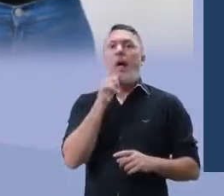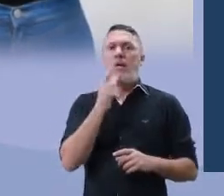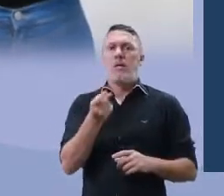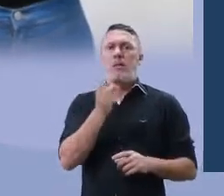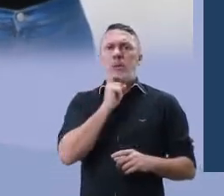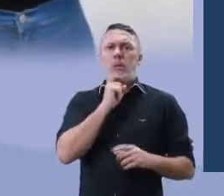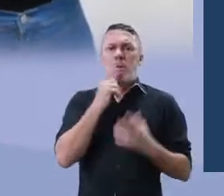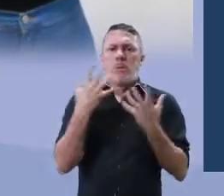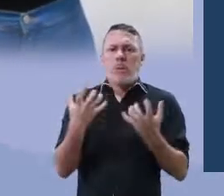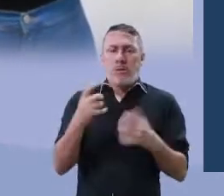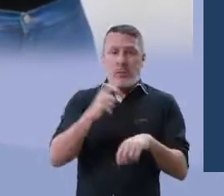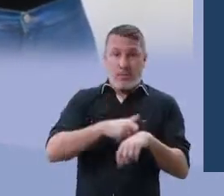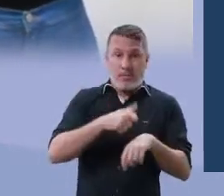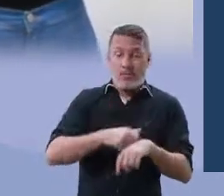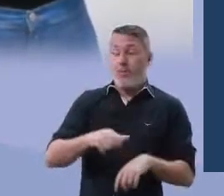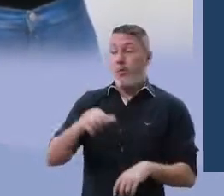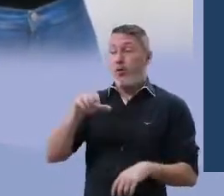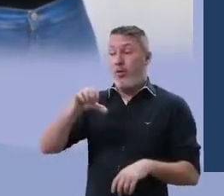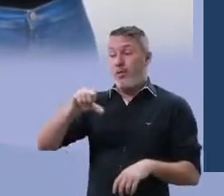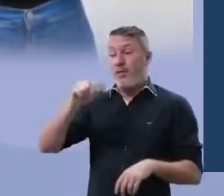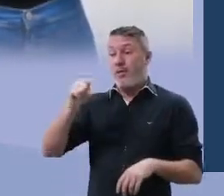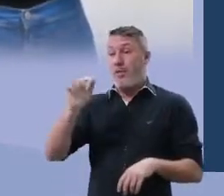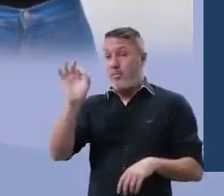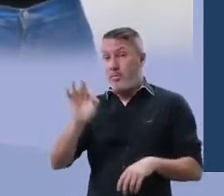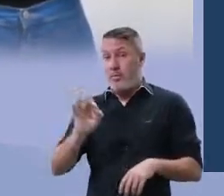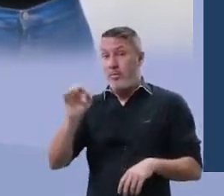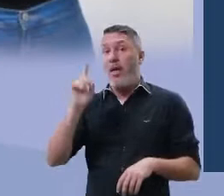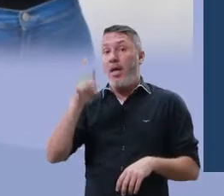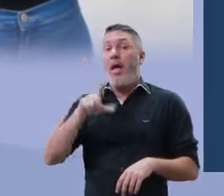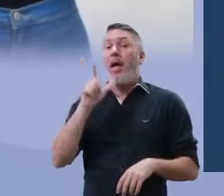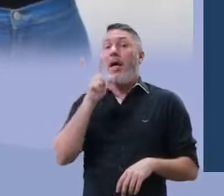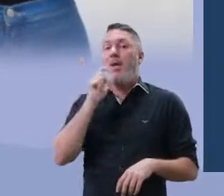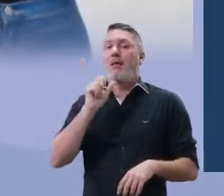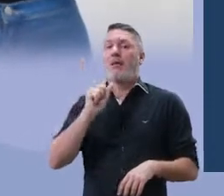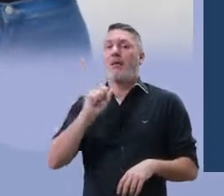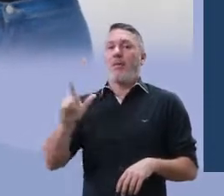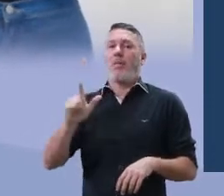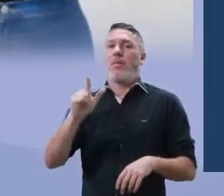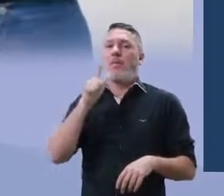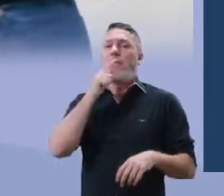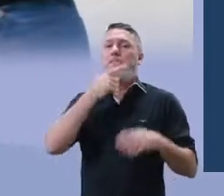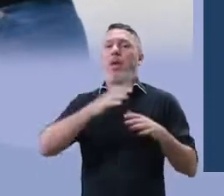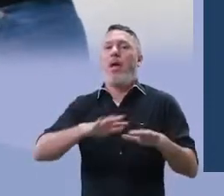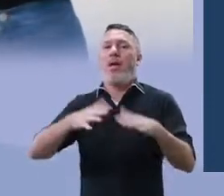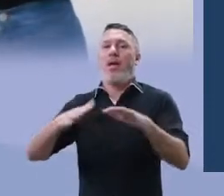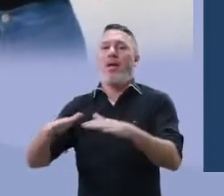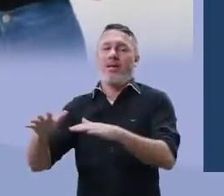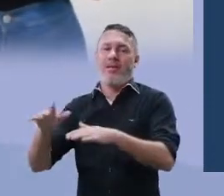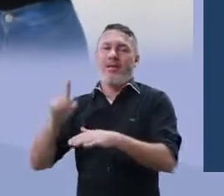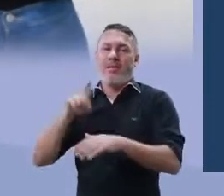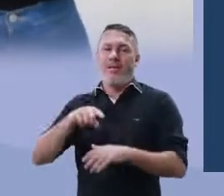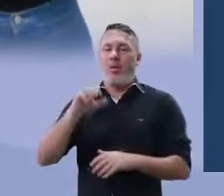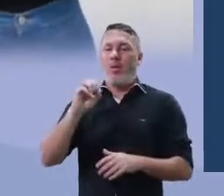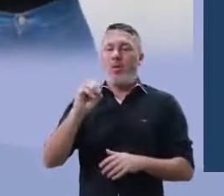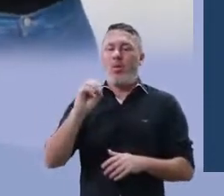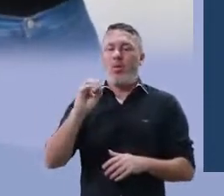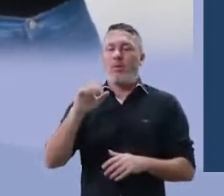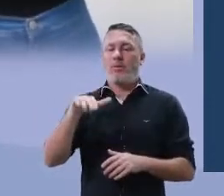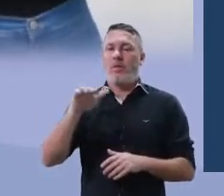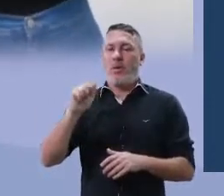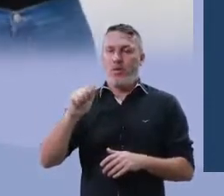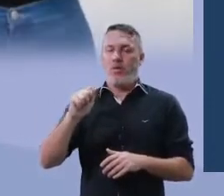porque 2% está congelada e os outros 97% são de água salgada, estão presentes